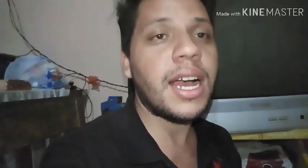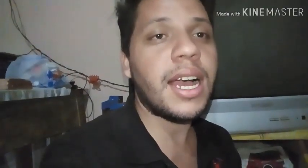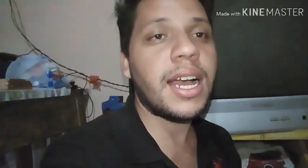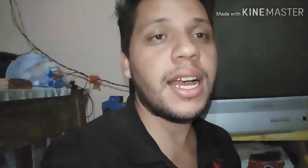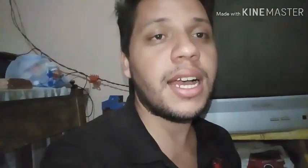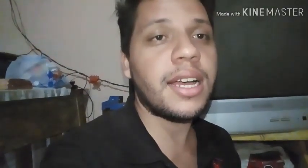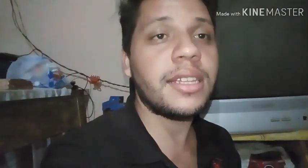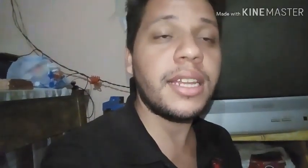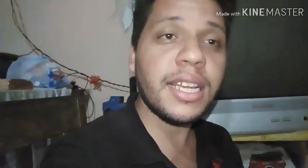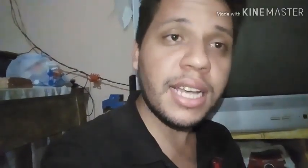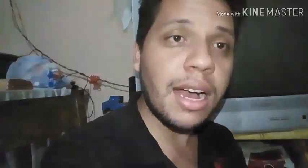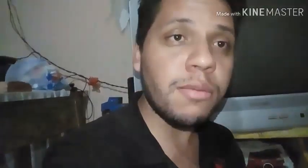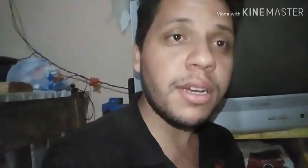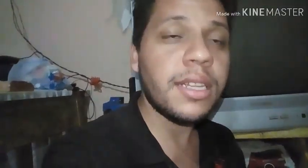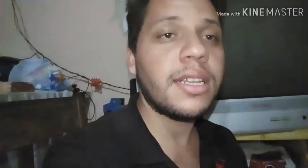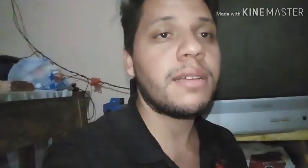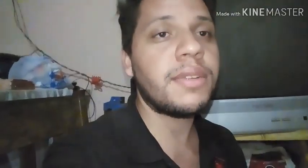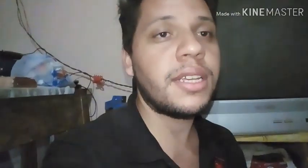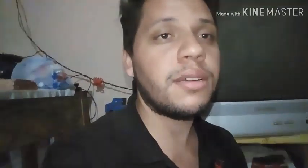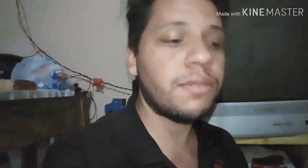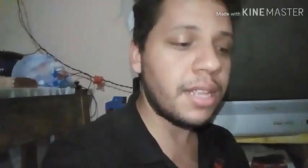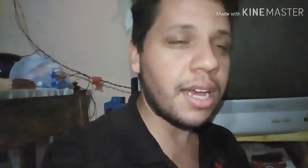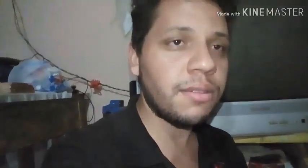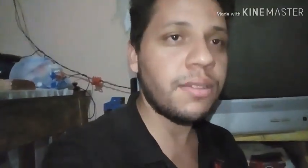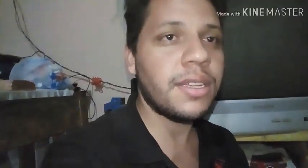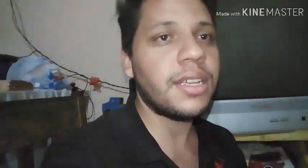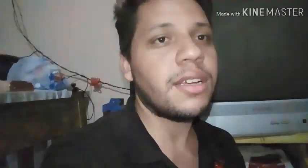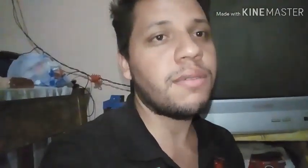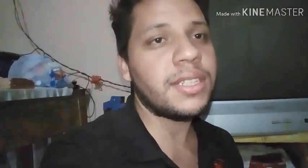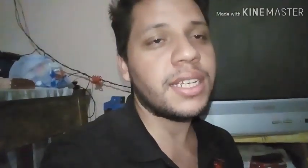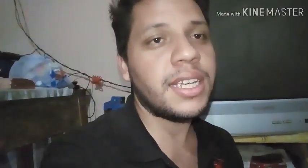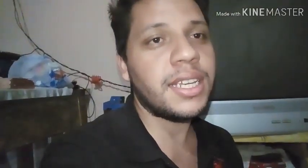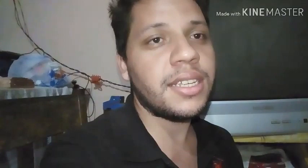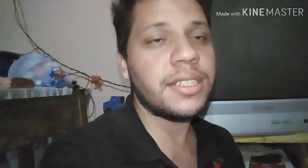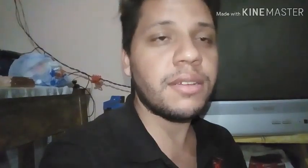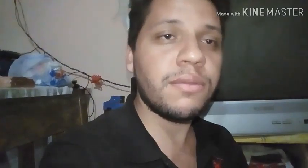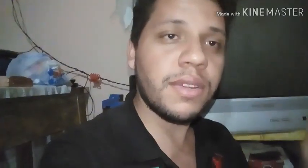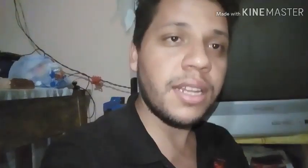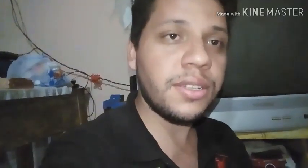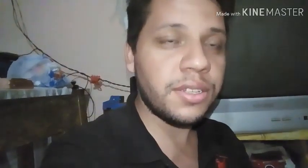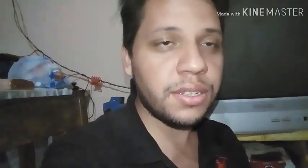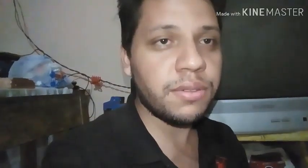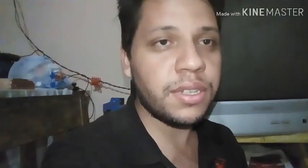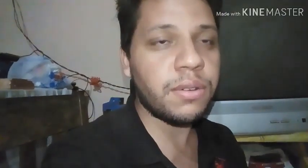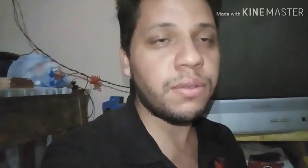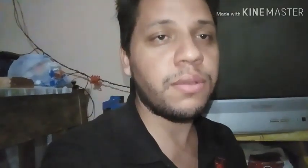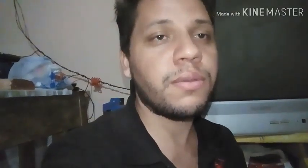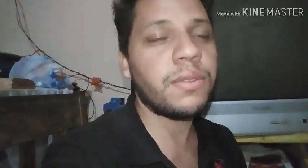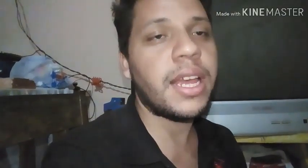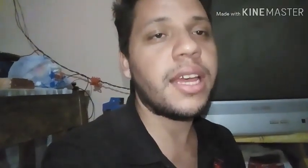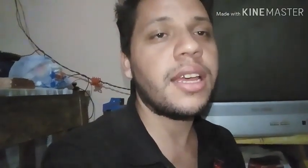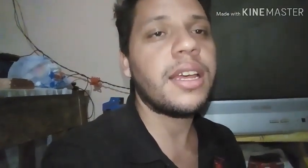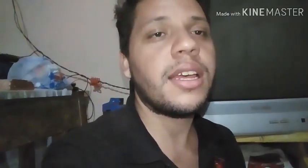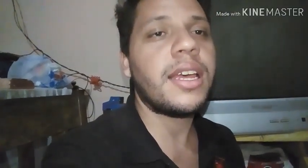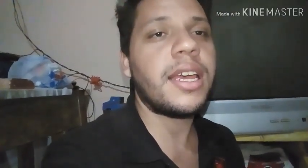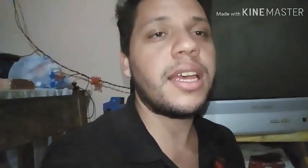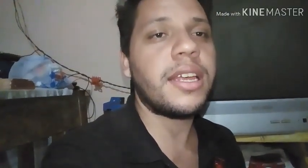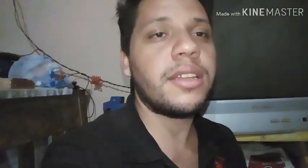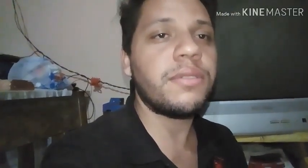brasileiros a terem calma, manterem o cuidado, coisa que, segundo o que ele disse no seu,